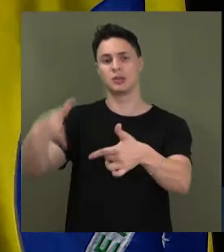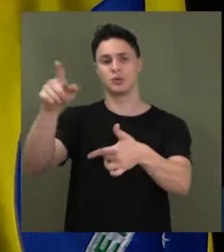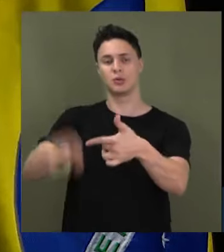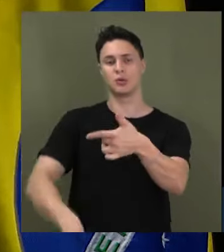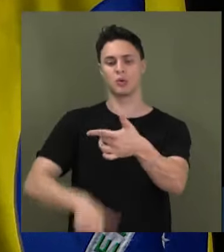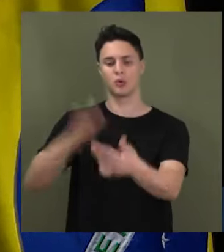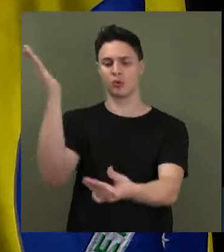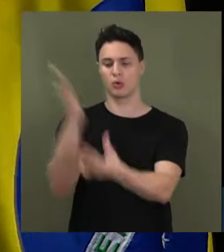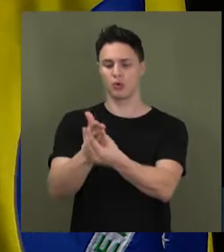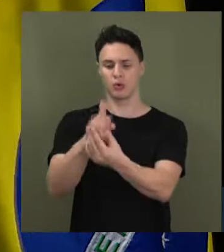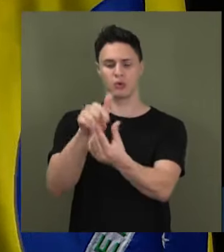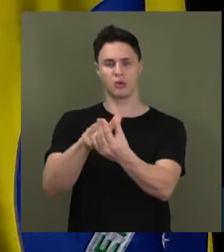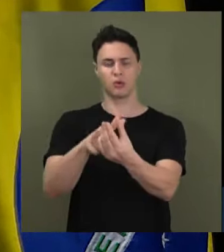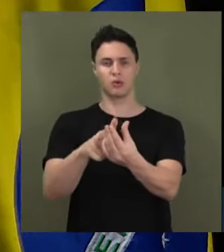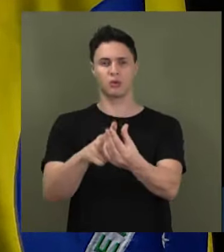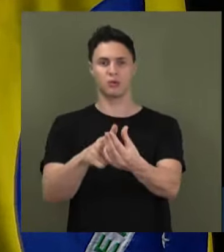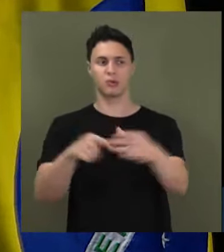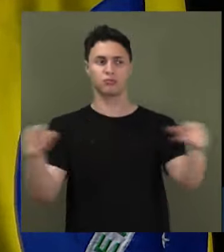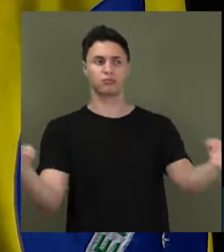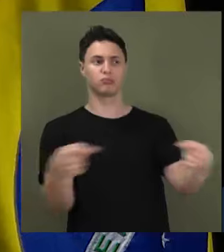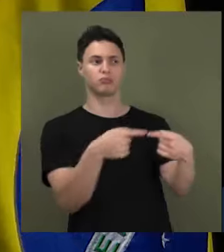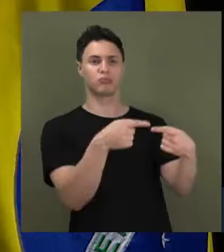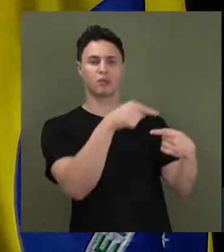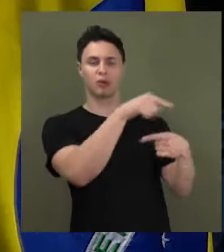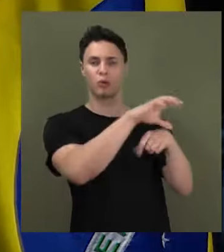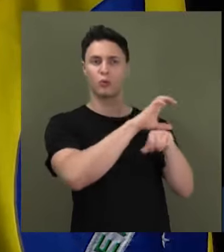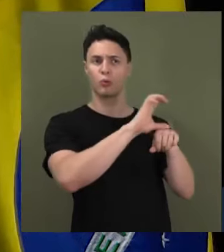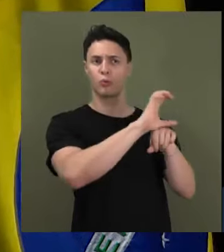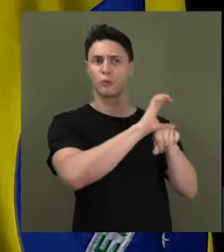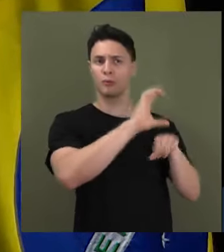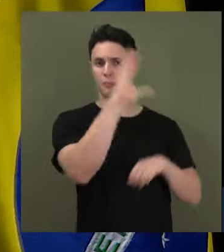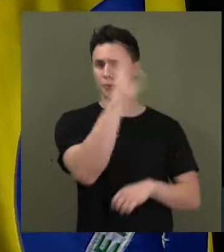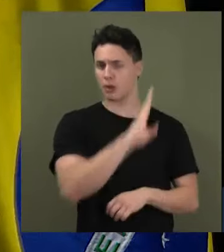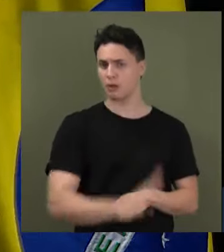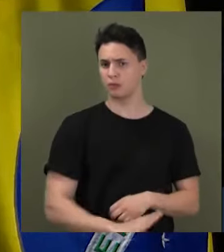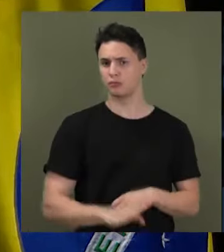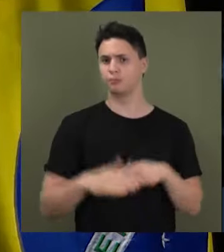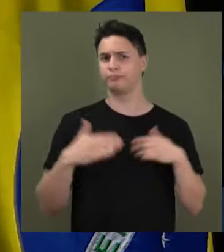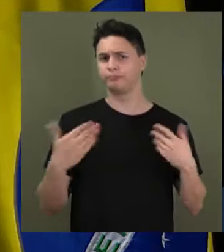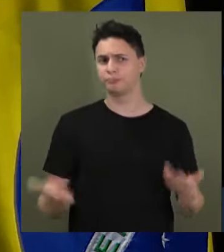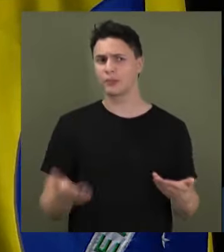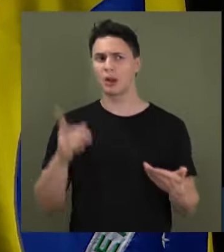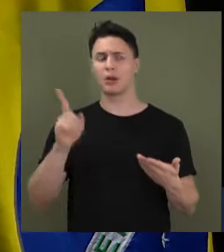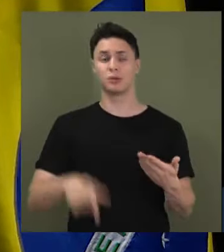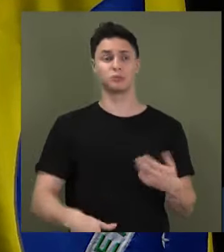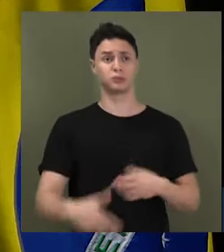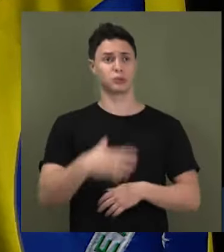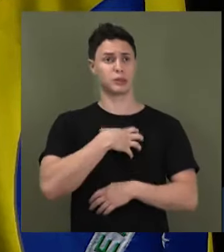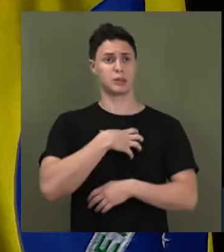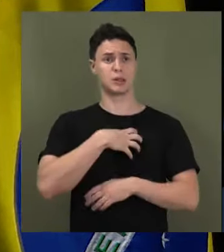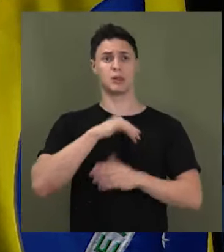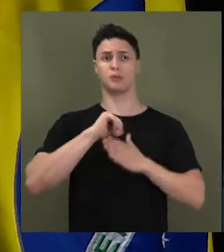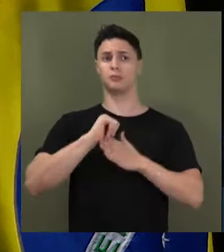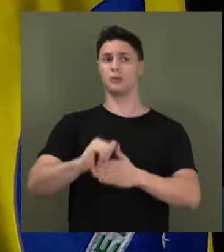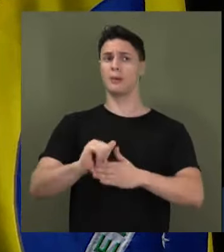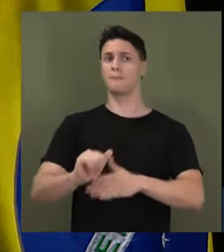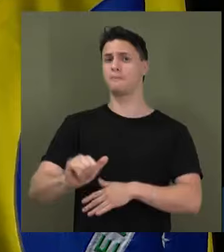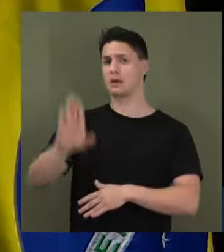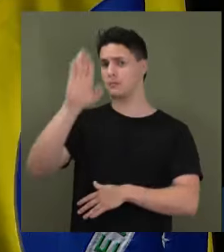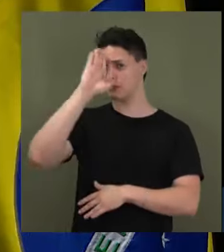fidelidade absoluta à Constituição do Brasil. Qual deve ser o espírito que deve nortear